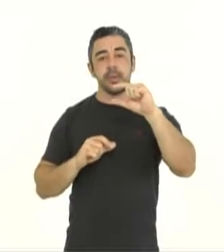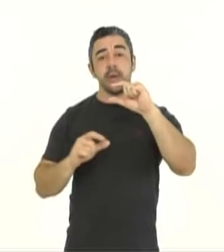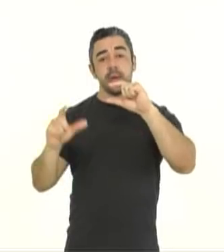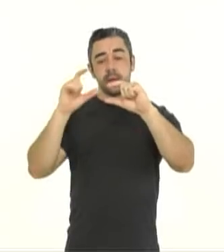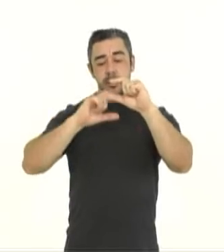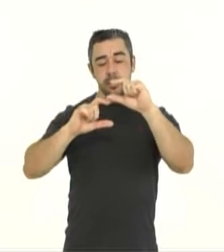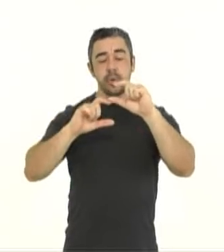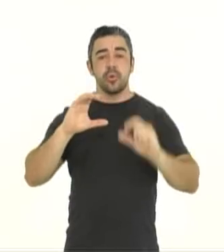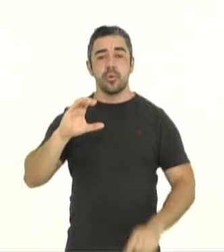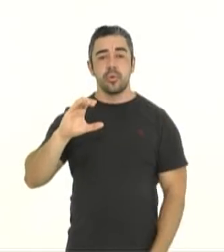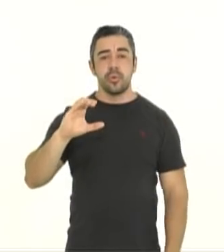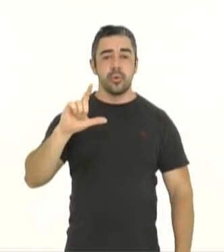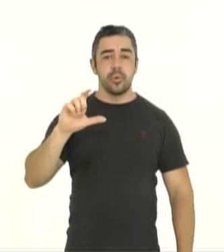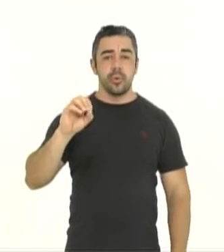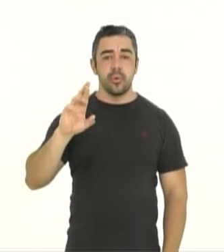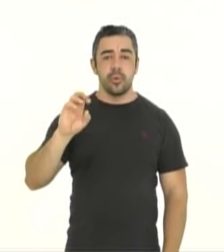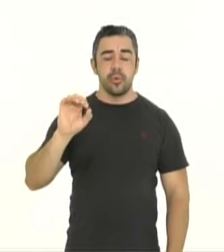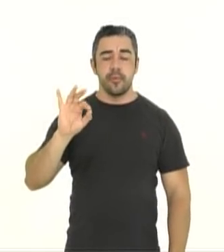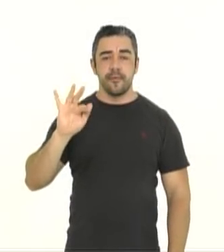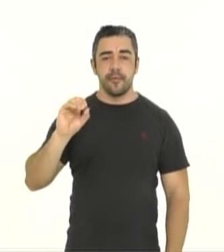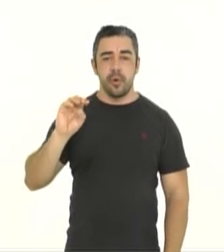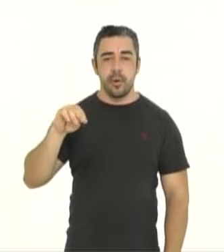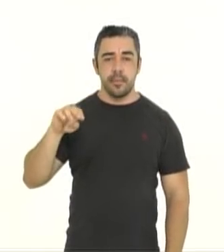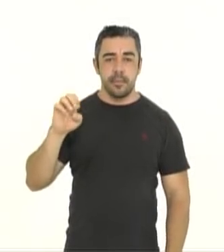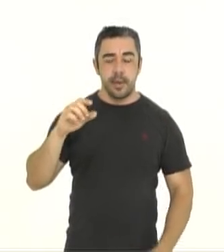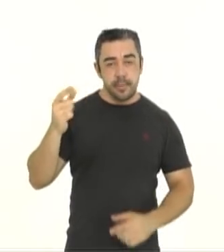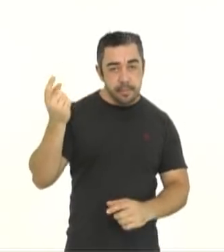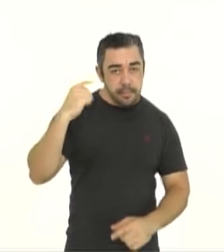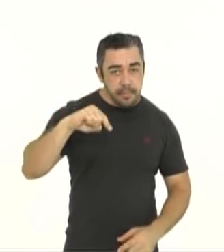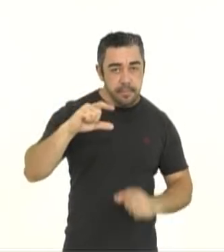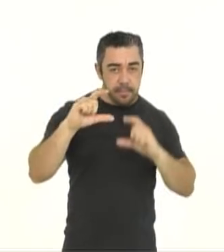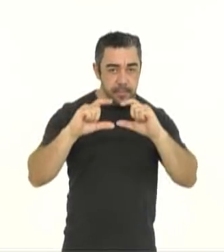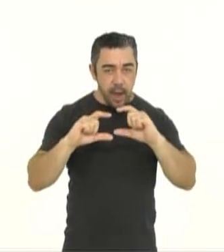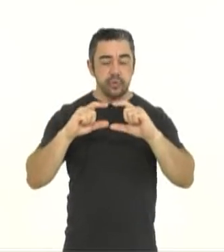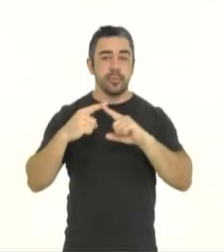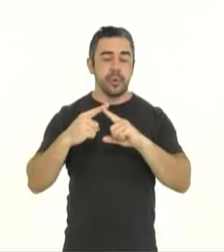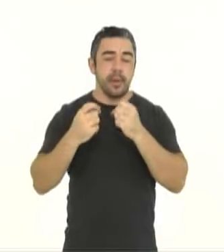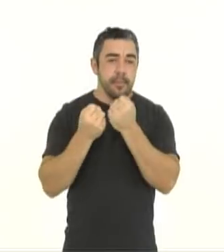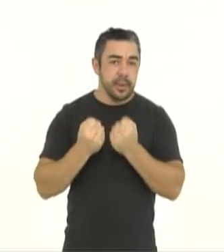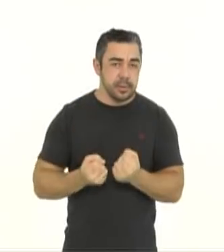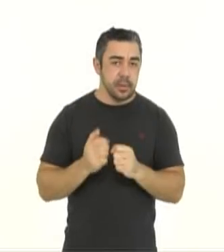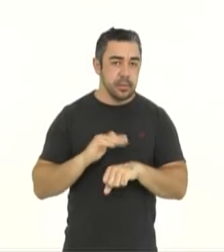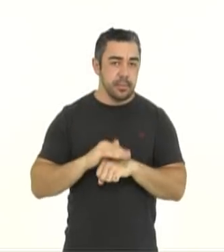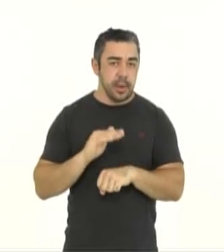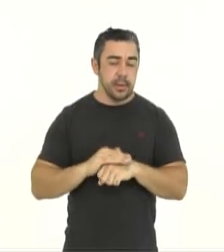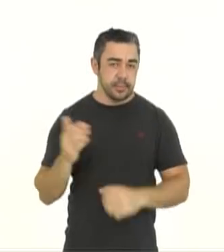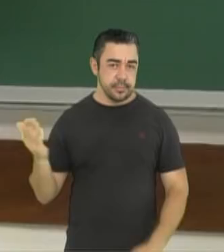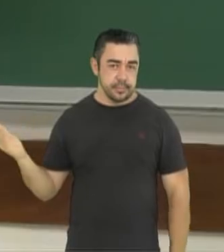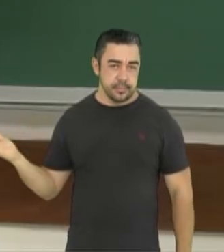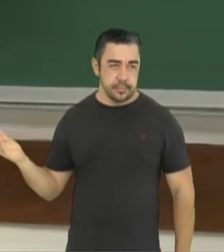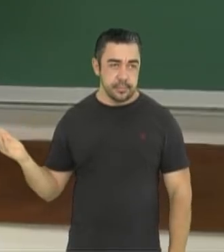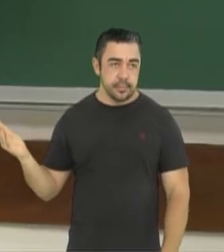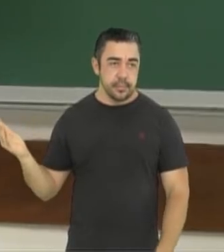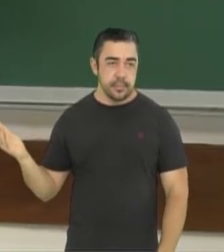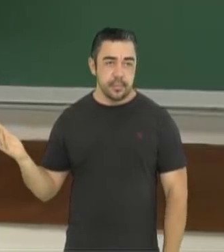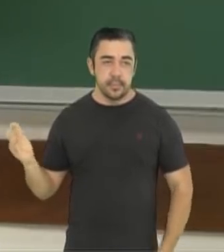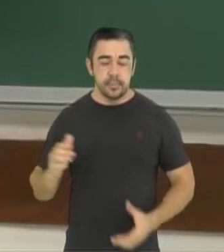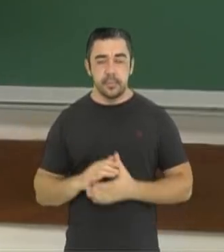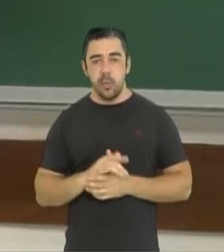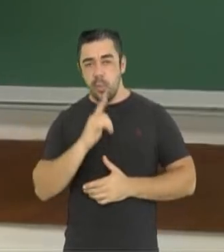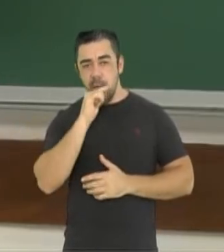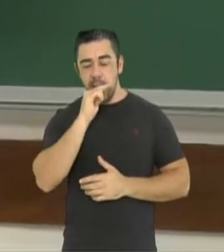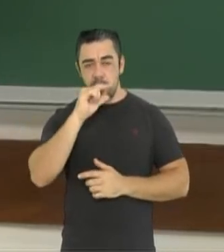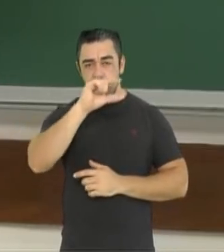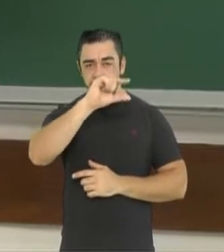denso, vai ficar afunda, ou seja, vai ficar mais embaixo na parte inferior e vai ser, então, a letra C. Sobrando para a água, a